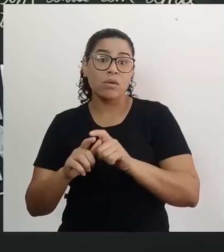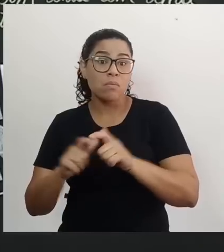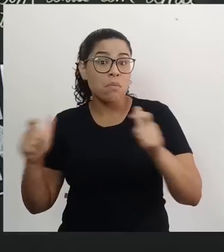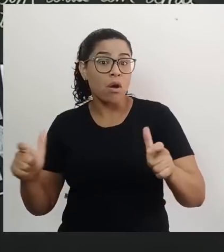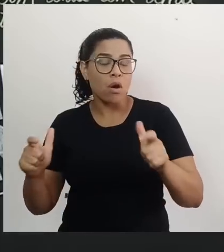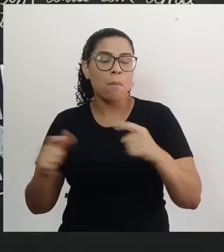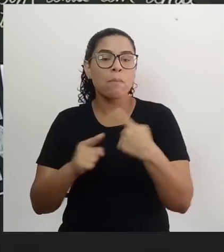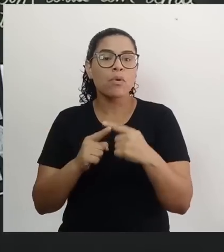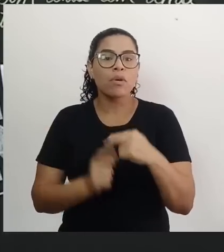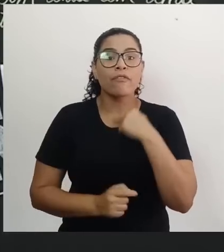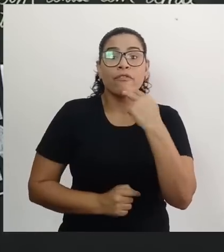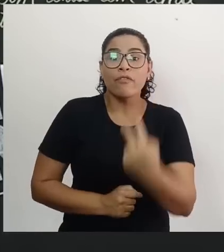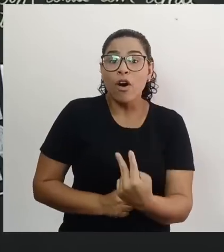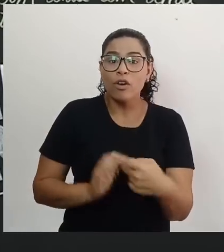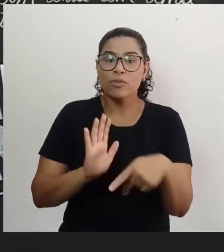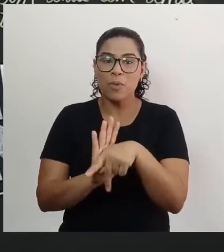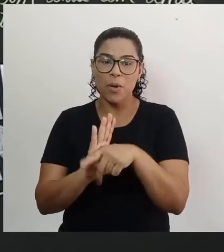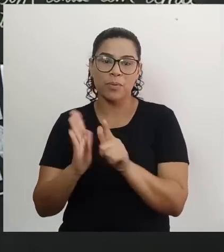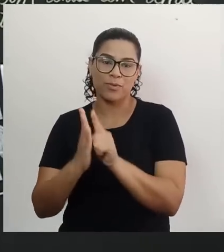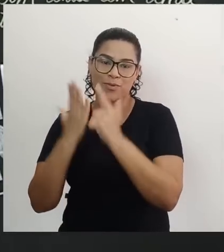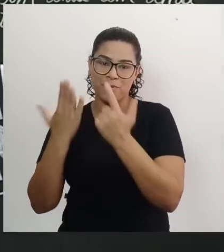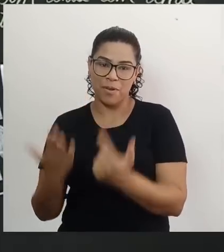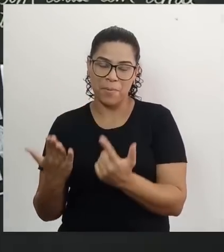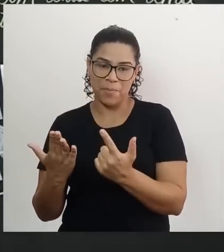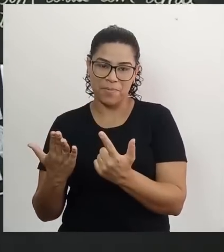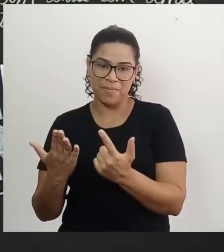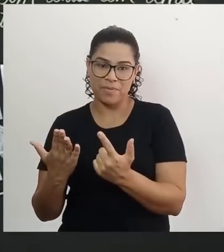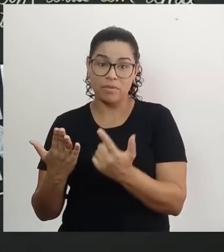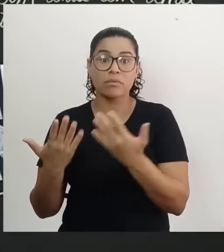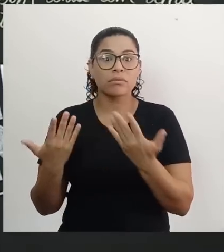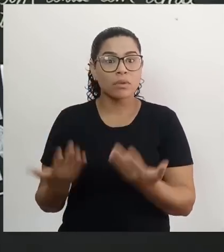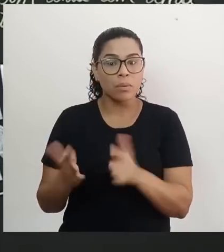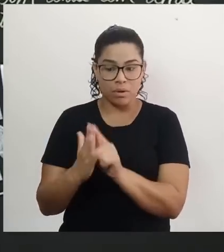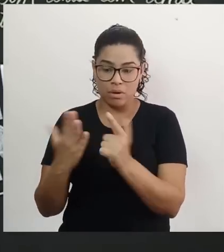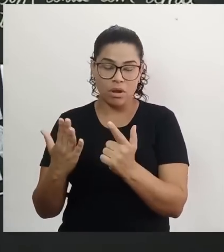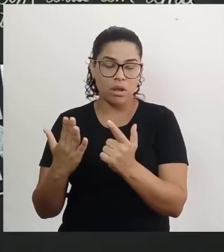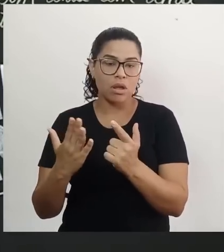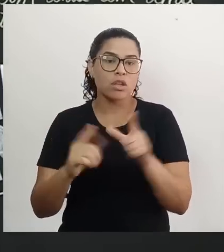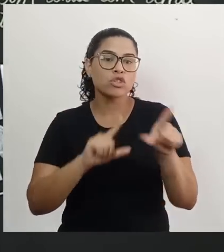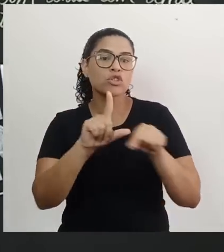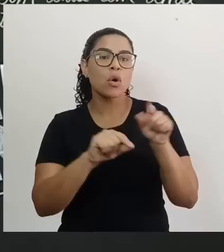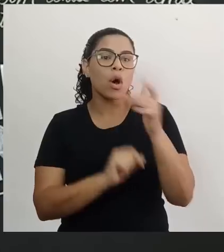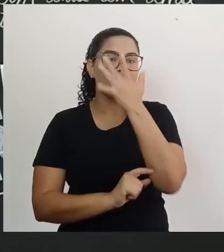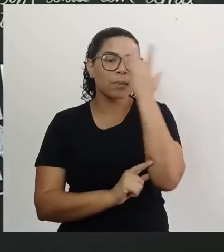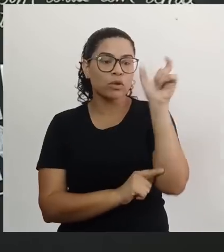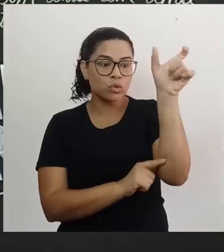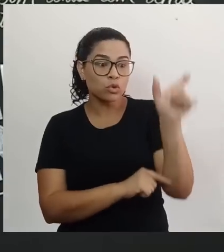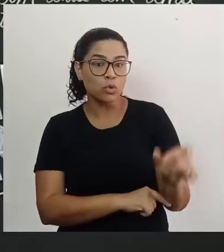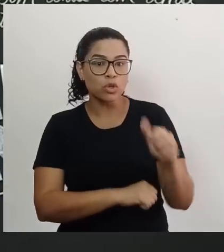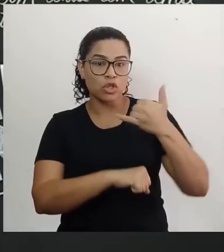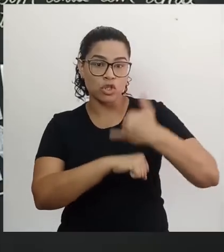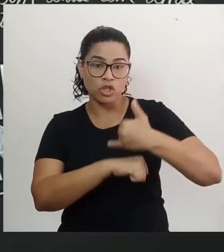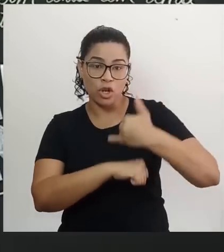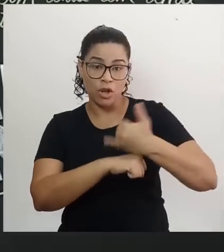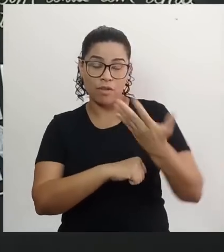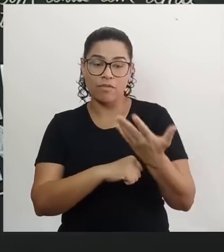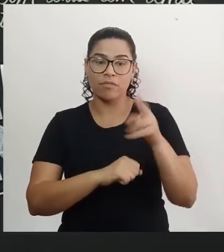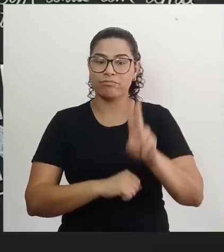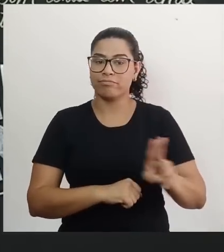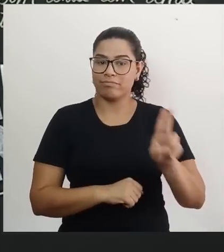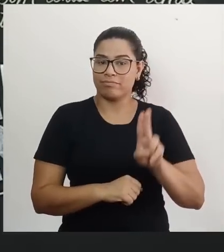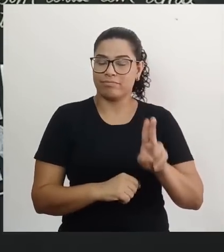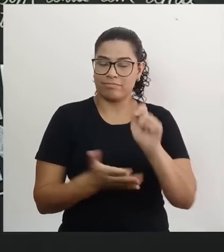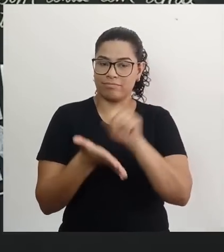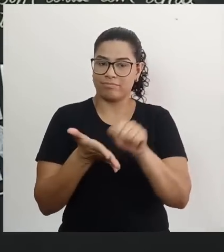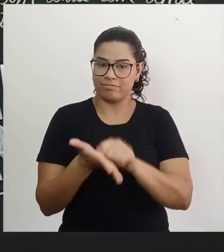institucional, porque é a voz da empresa, ou seja, a empresa seleciona muitas vezes o editor-chefe, a pessoa que lidera essa redação, lidera esse